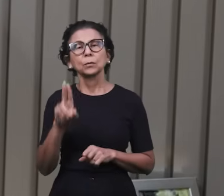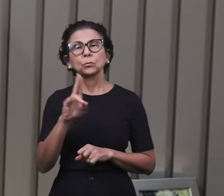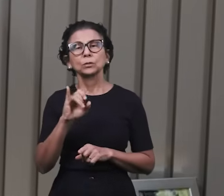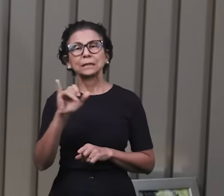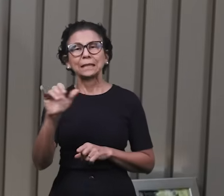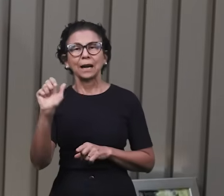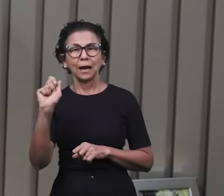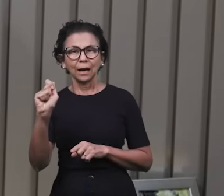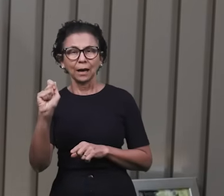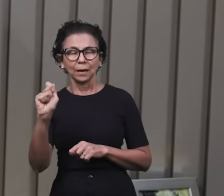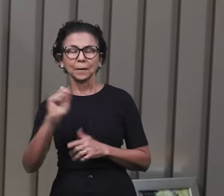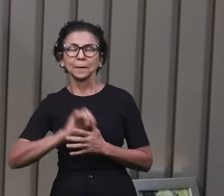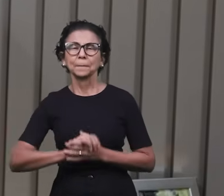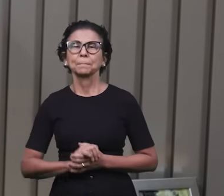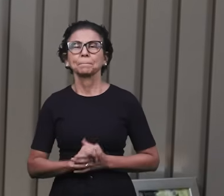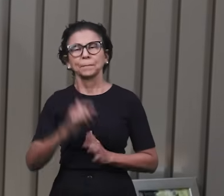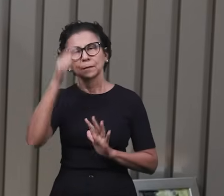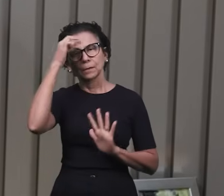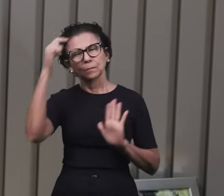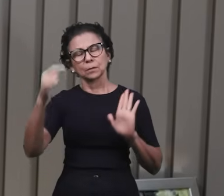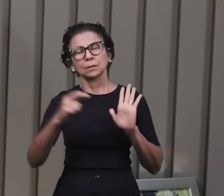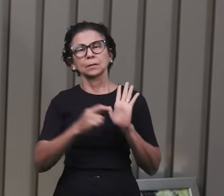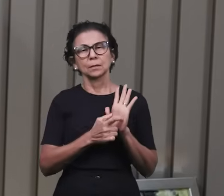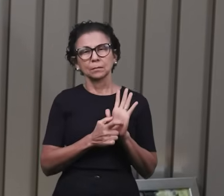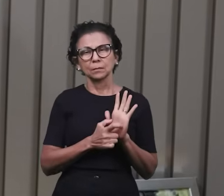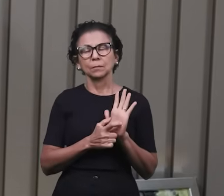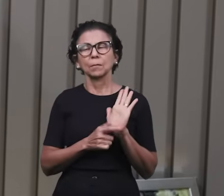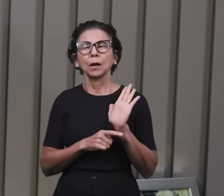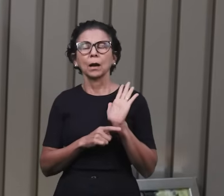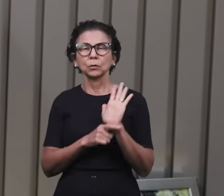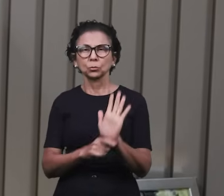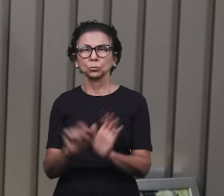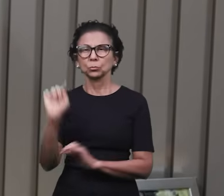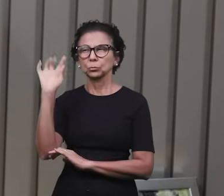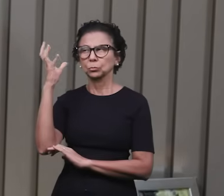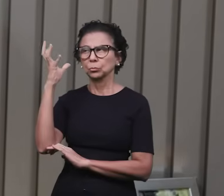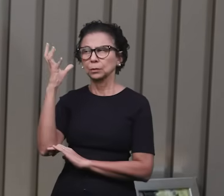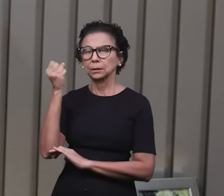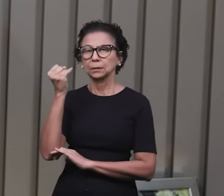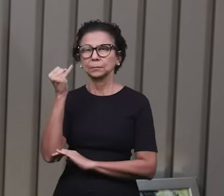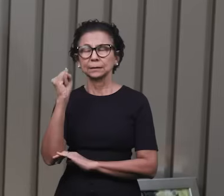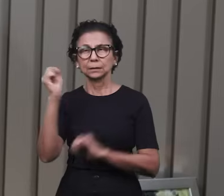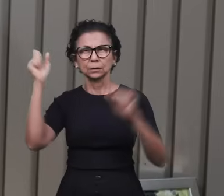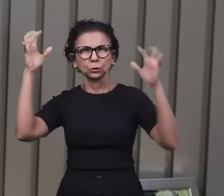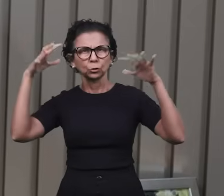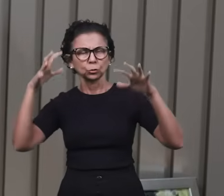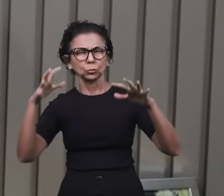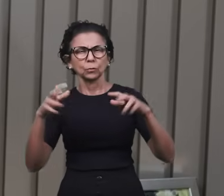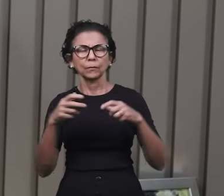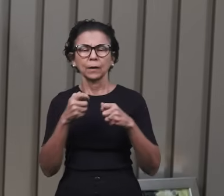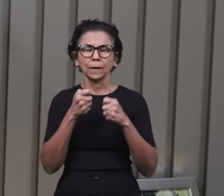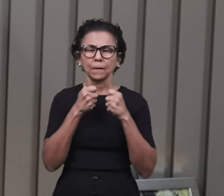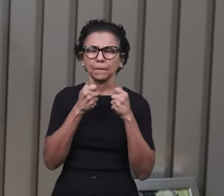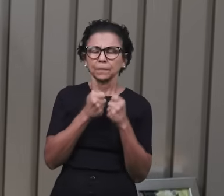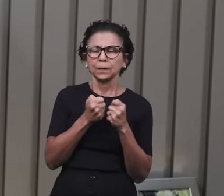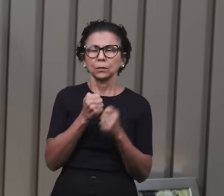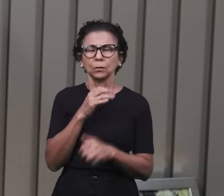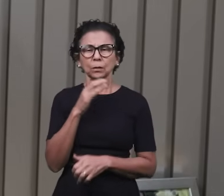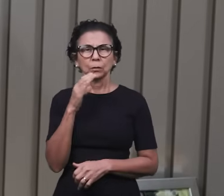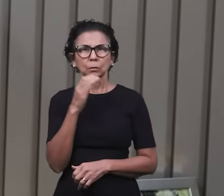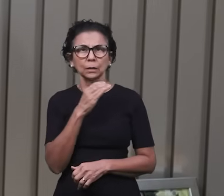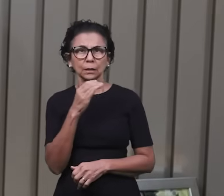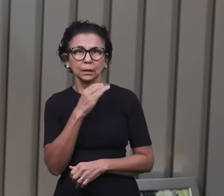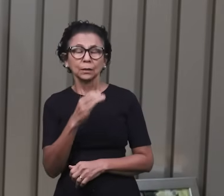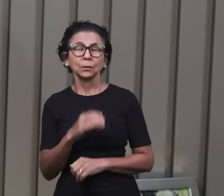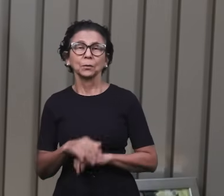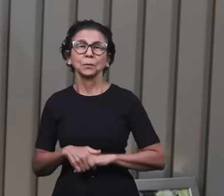também promete revolucionar a metodologia de previsão do tempo, tornando-a mais acurada e prevendo cada vez